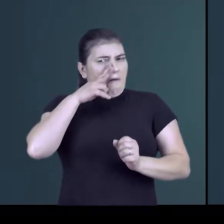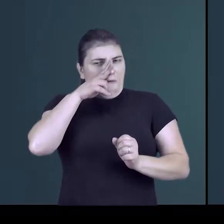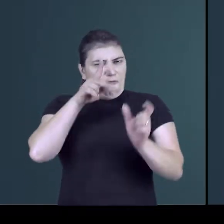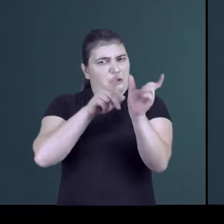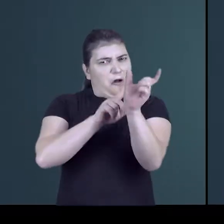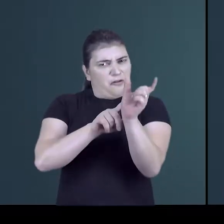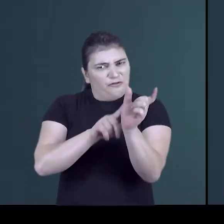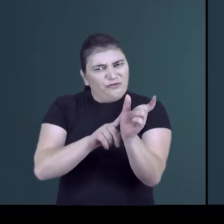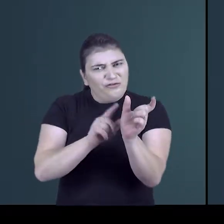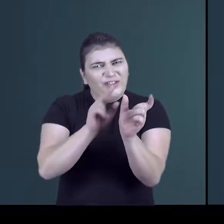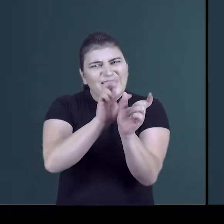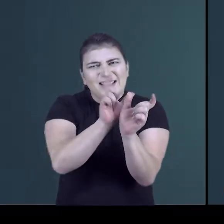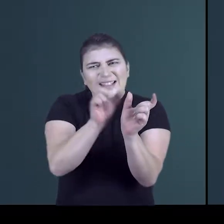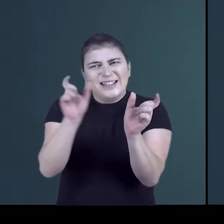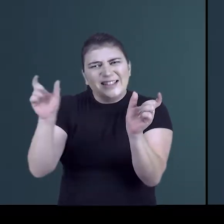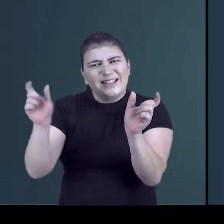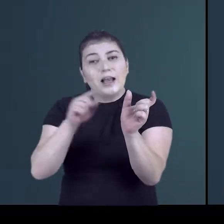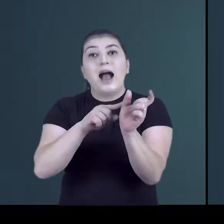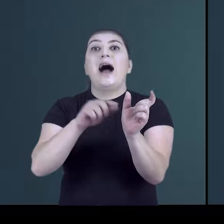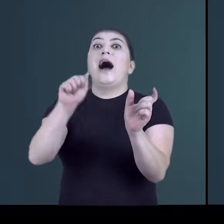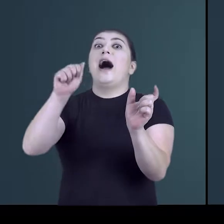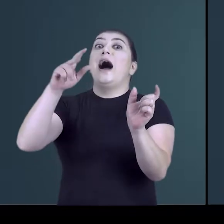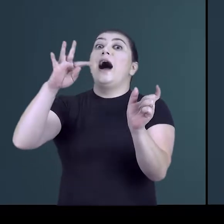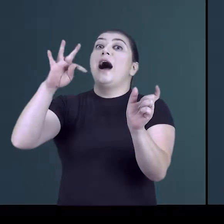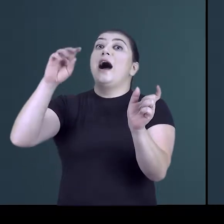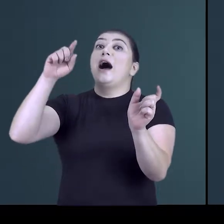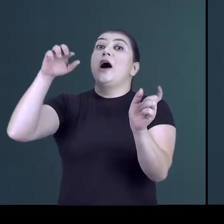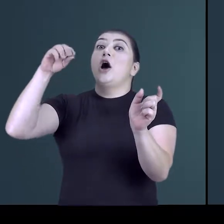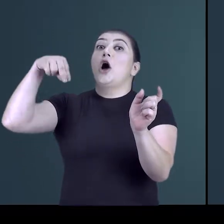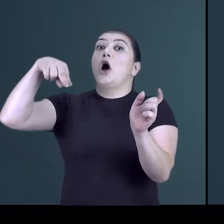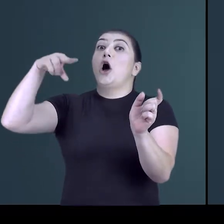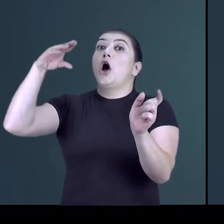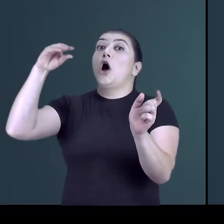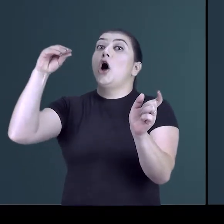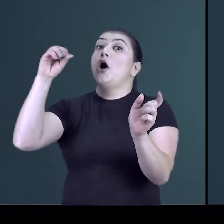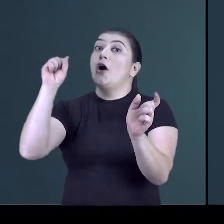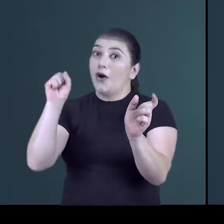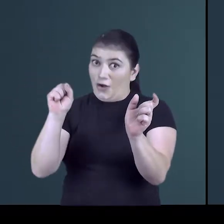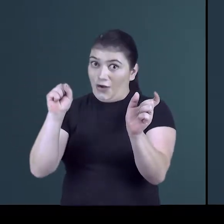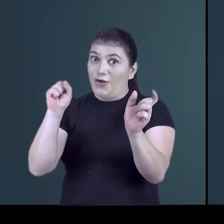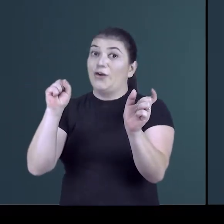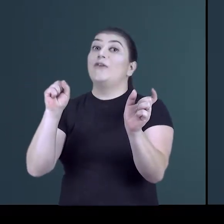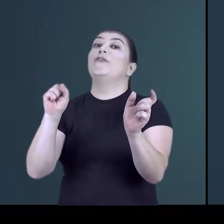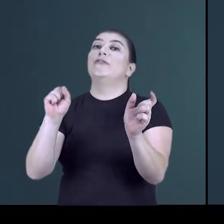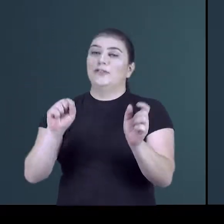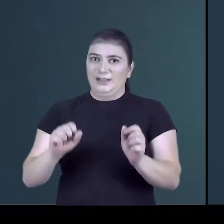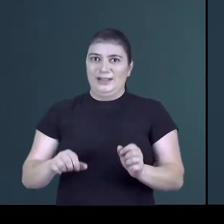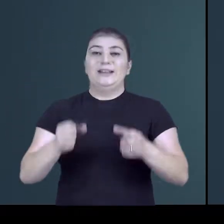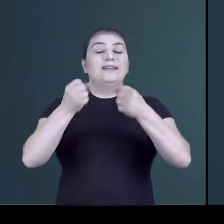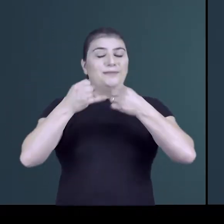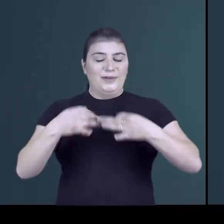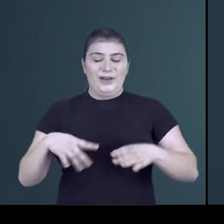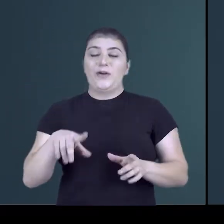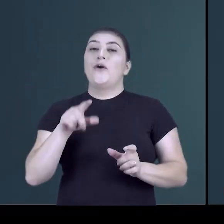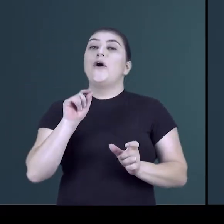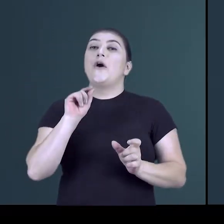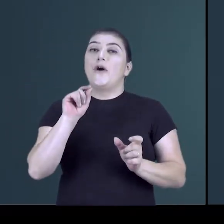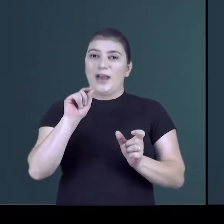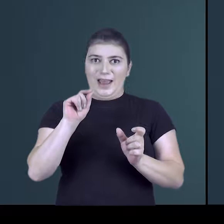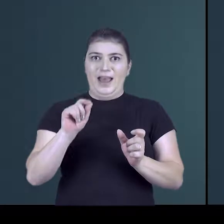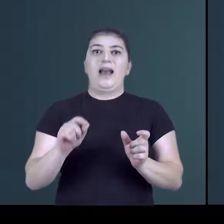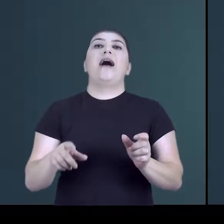sílaba forte, chamamos de átonos. Então, temos uma definição de pronomes pessoais do caso